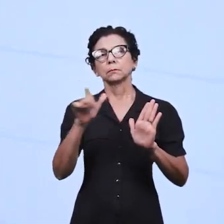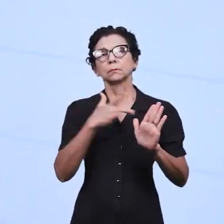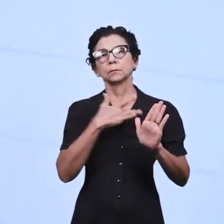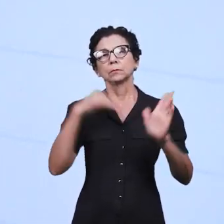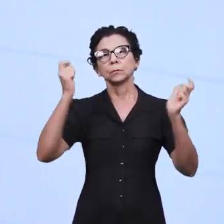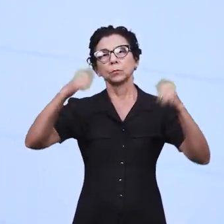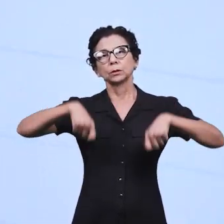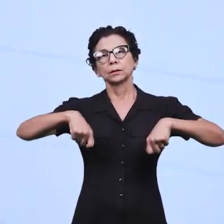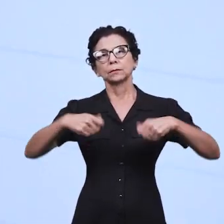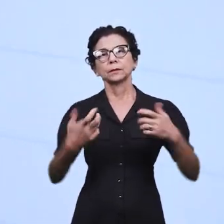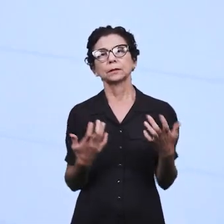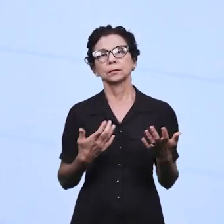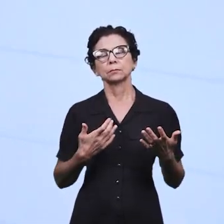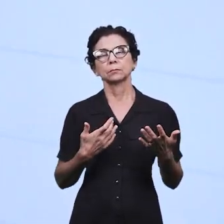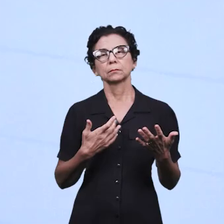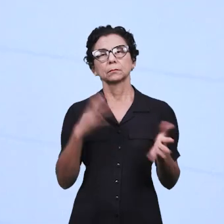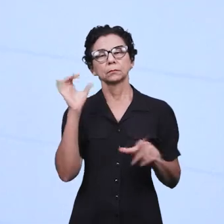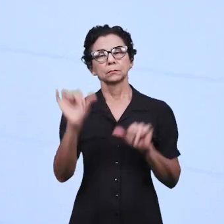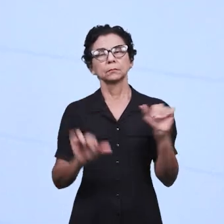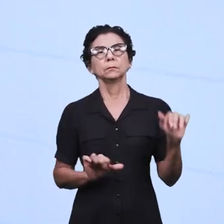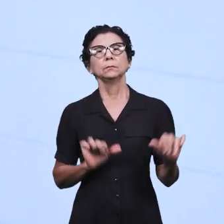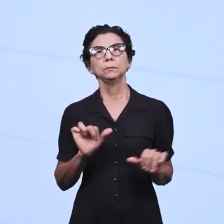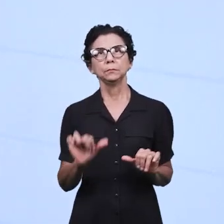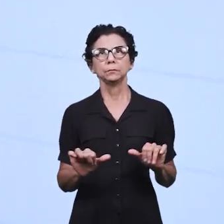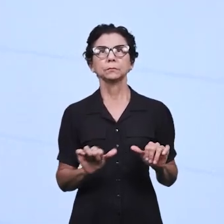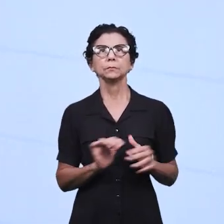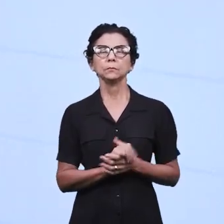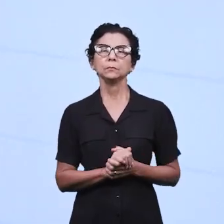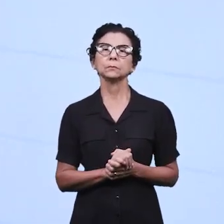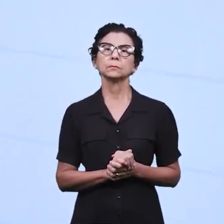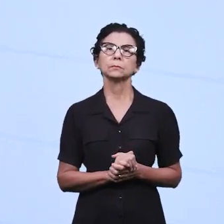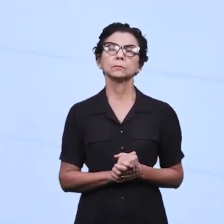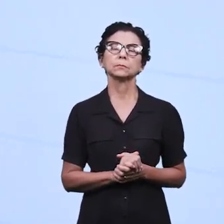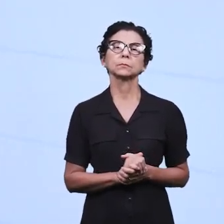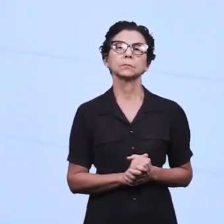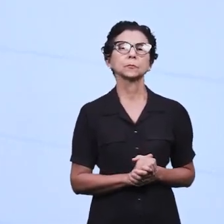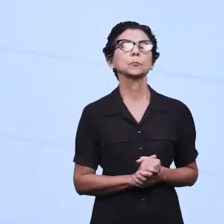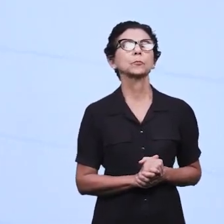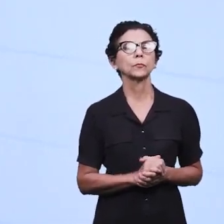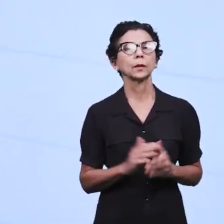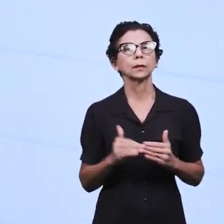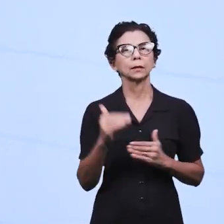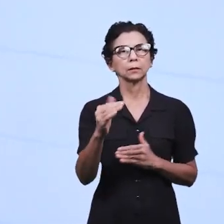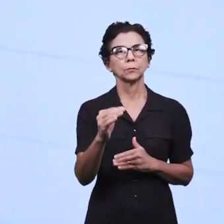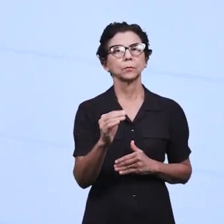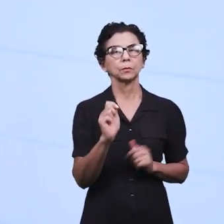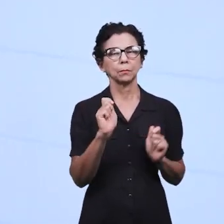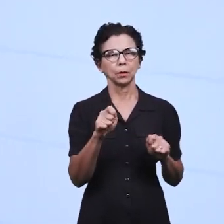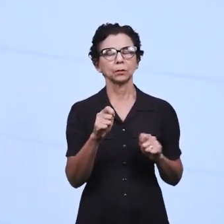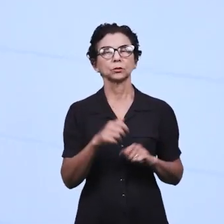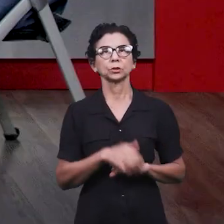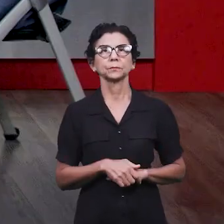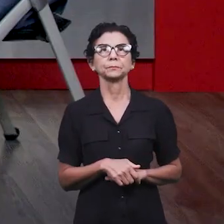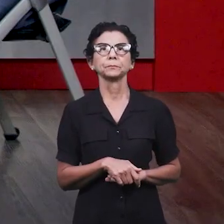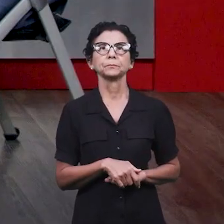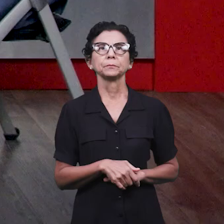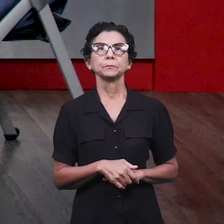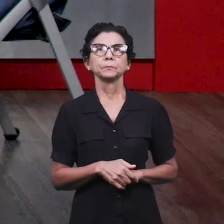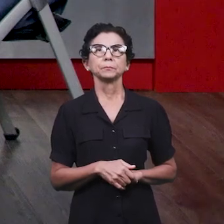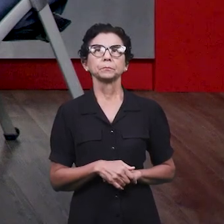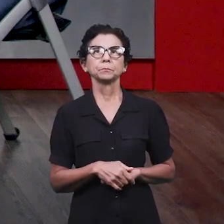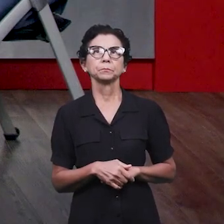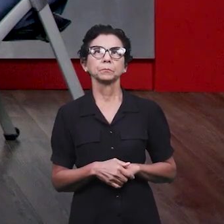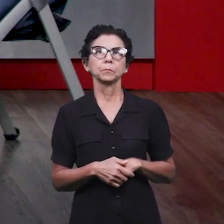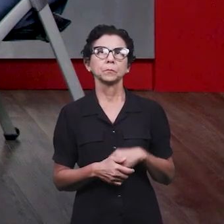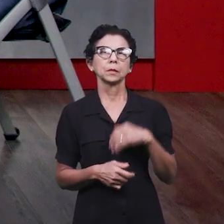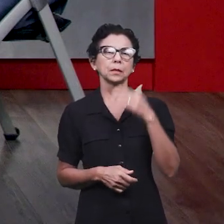perfil, daquela pessoa do plano que você pode migrar, pode fazer a portabilidade. Daí sim pode ser feito, mas nessas condições. E